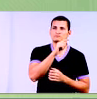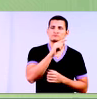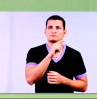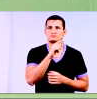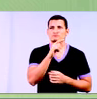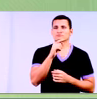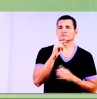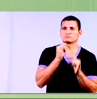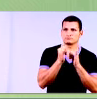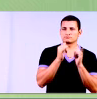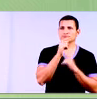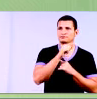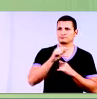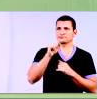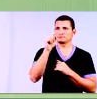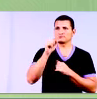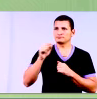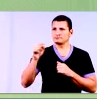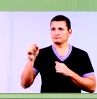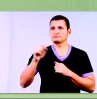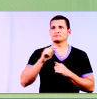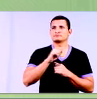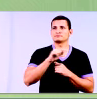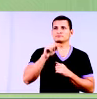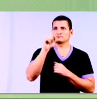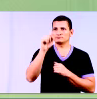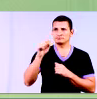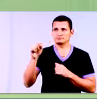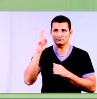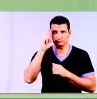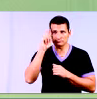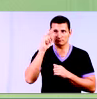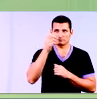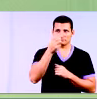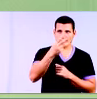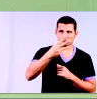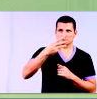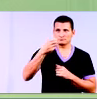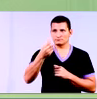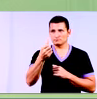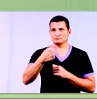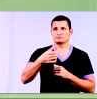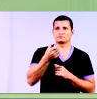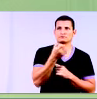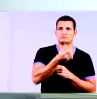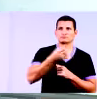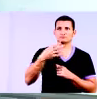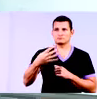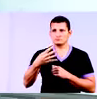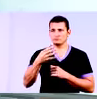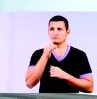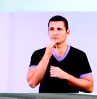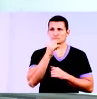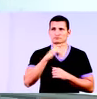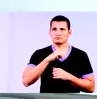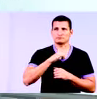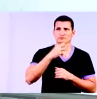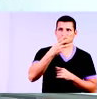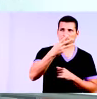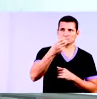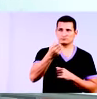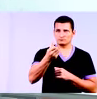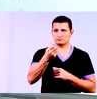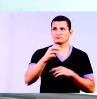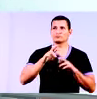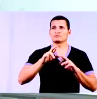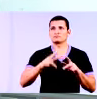quantidade de bits que eu consigo levar. Aqui a gente consegue entender lá o 32 e 64 bits, né? Se eu tenho 32 bits e a diferença para 64,